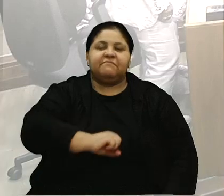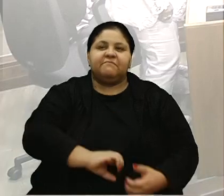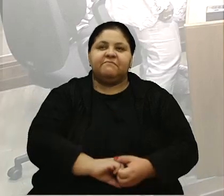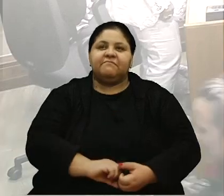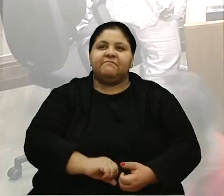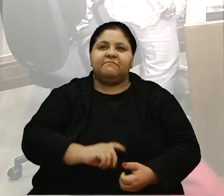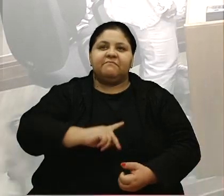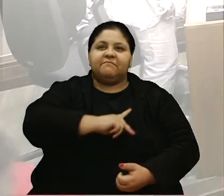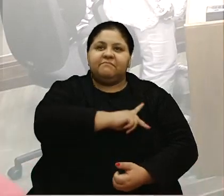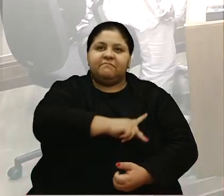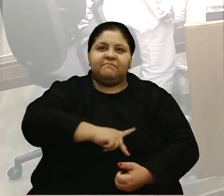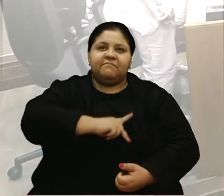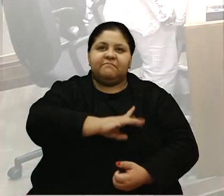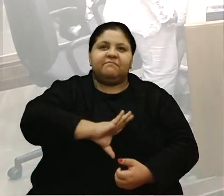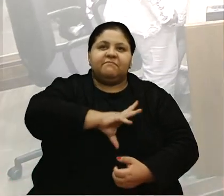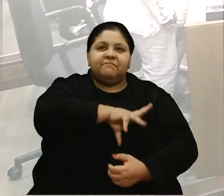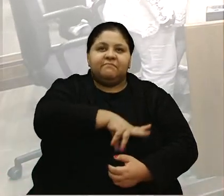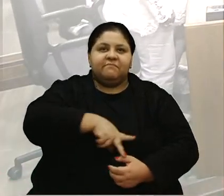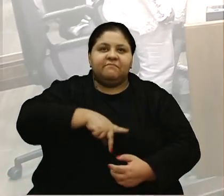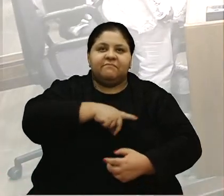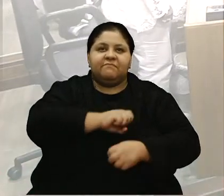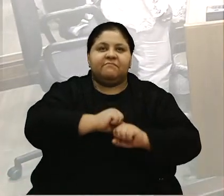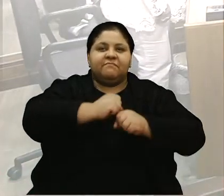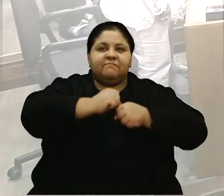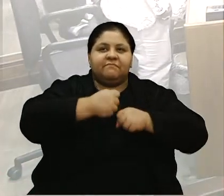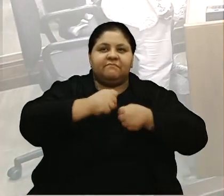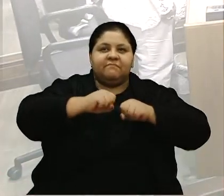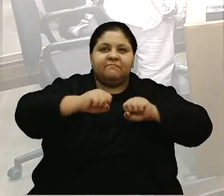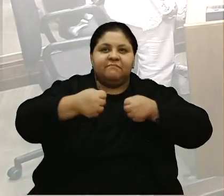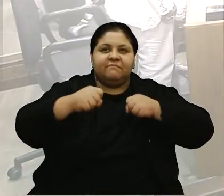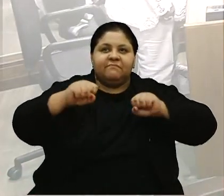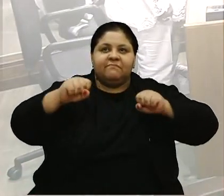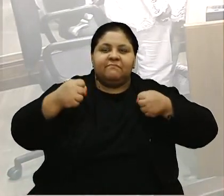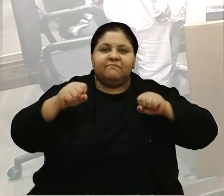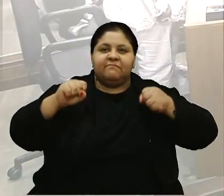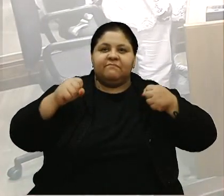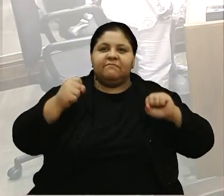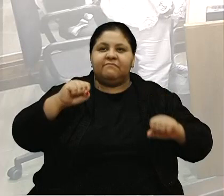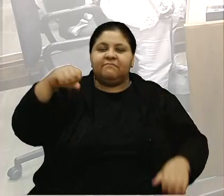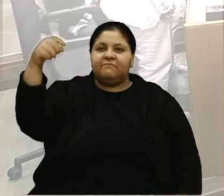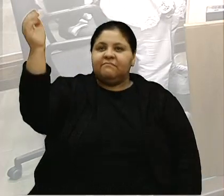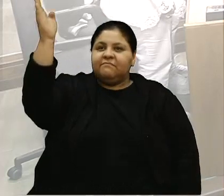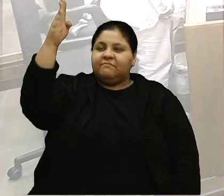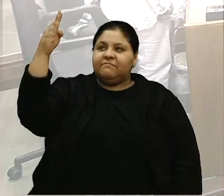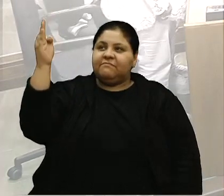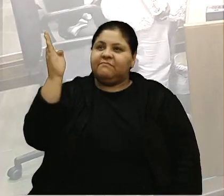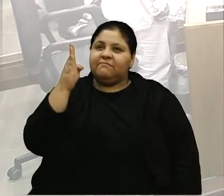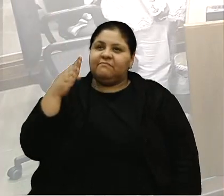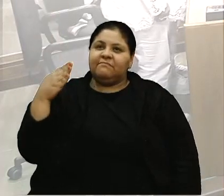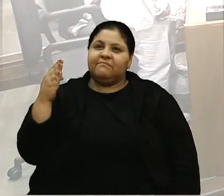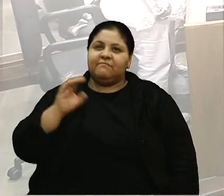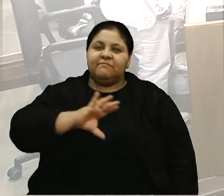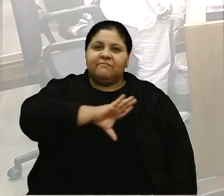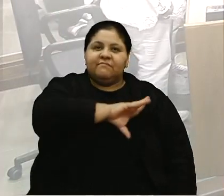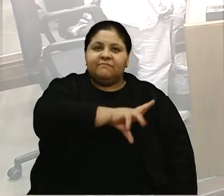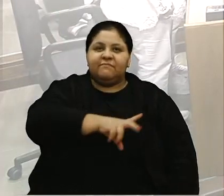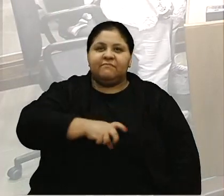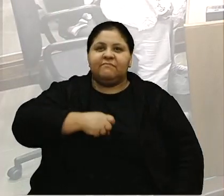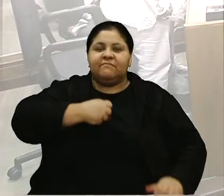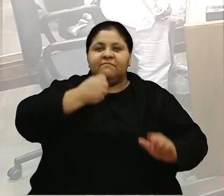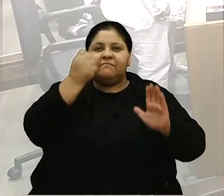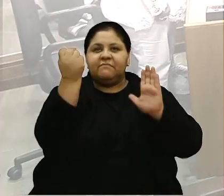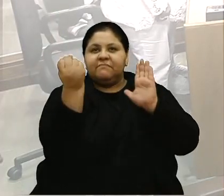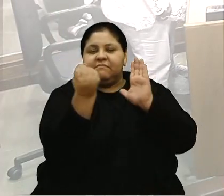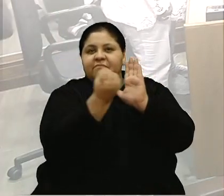amor. Pátria amada, idolatrada, salve, salve, Brasil de amor eterno